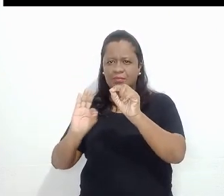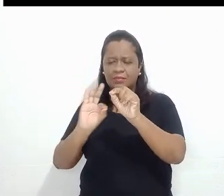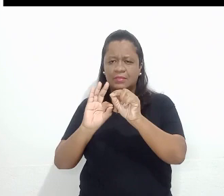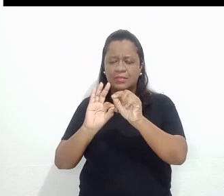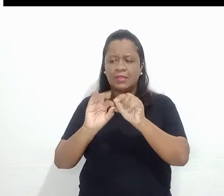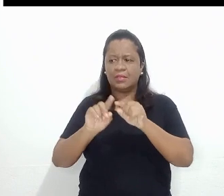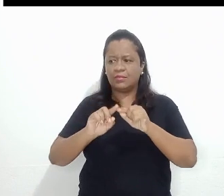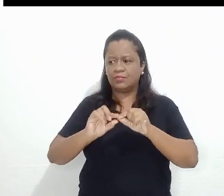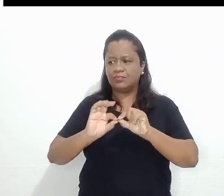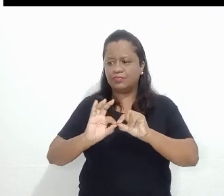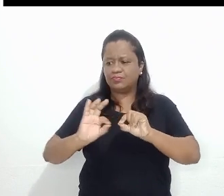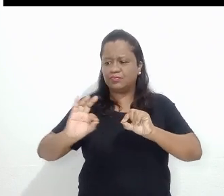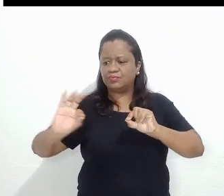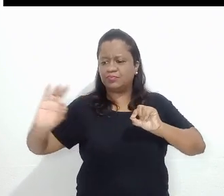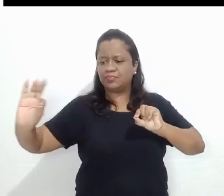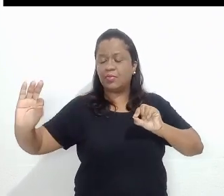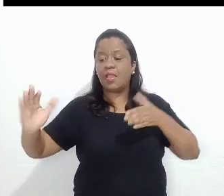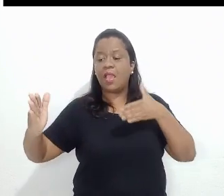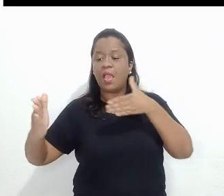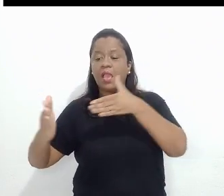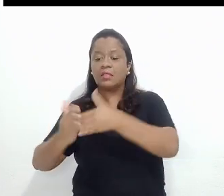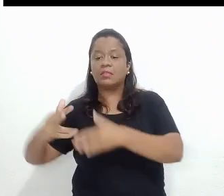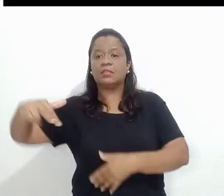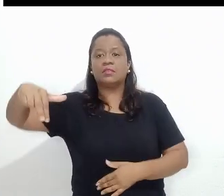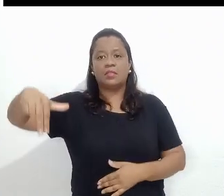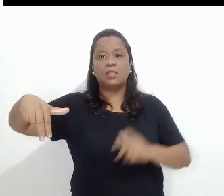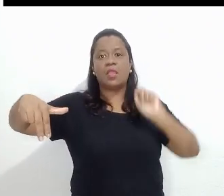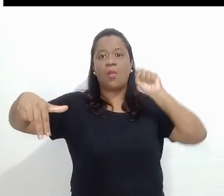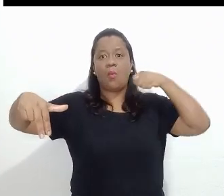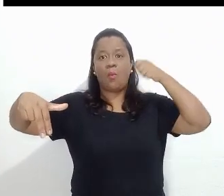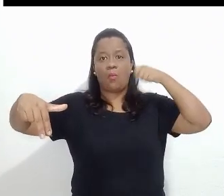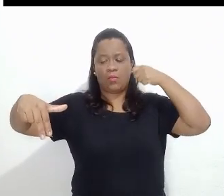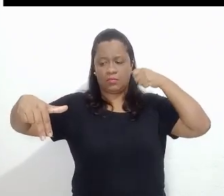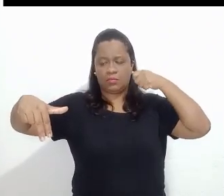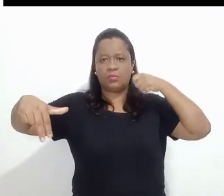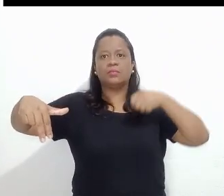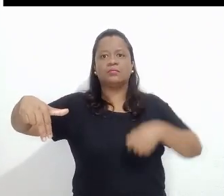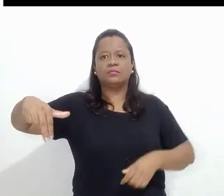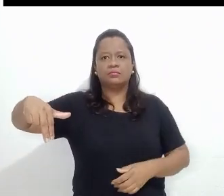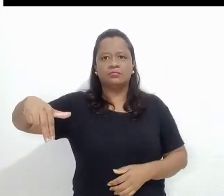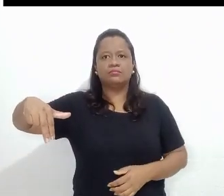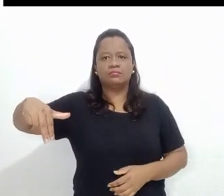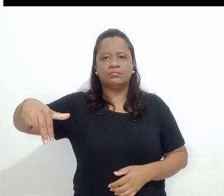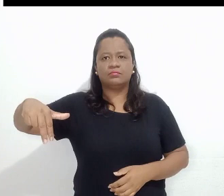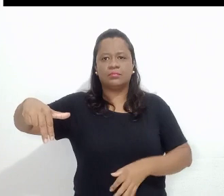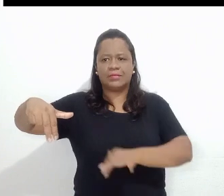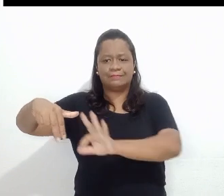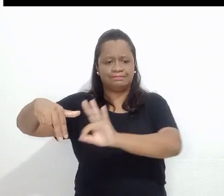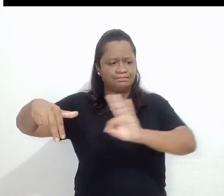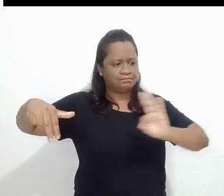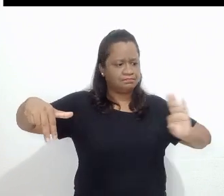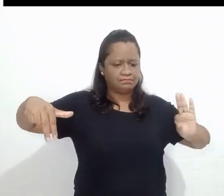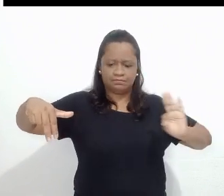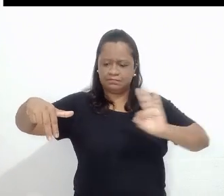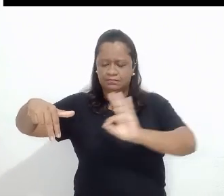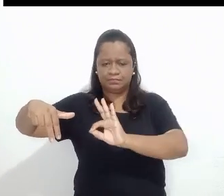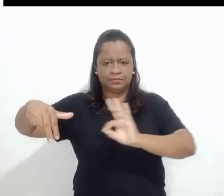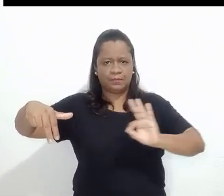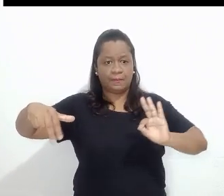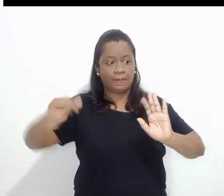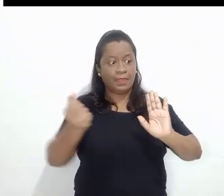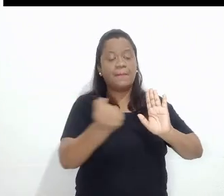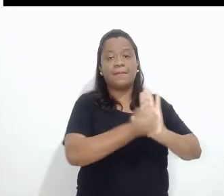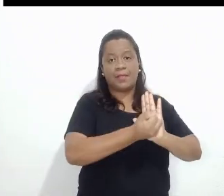ator e ela vê qual é a distância. Então ela faz o foco pela distância focal que ela tem. Então ela marca ali